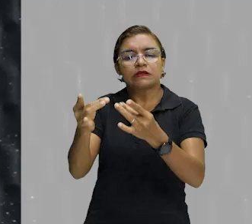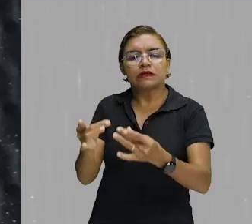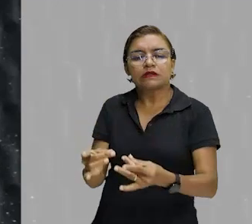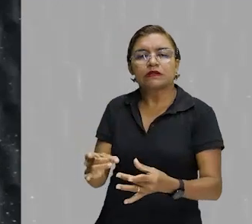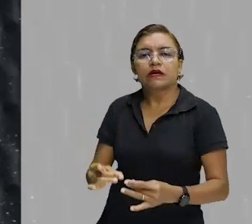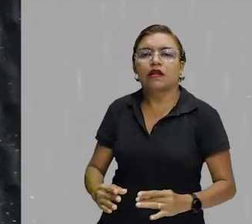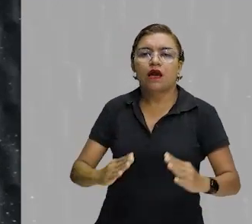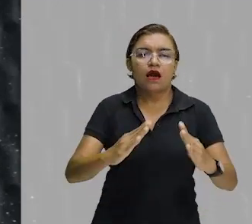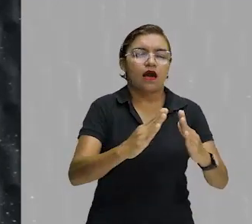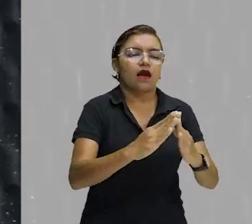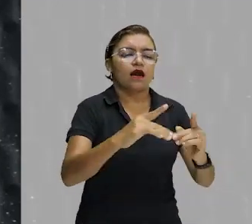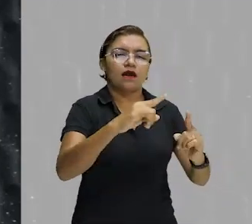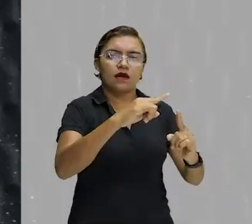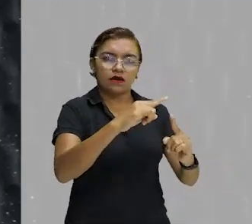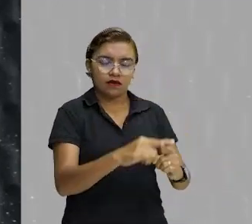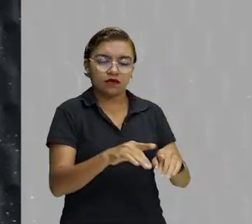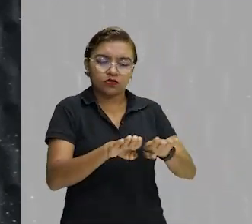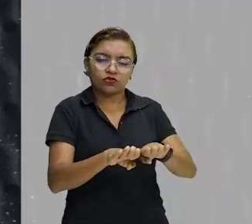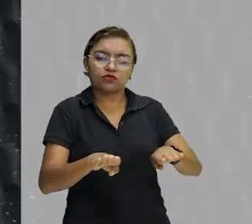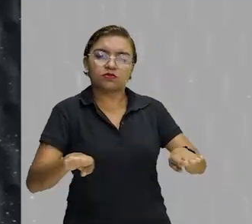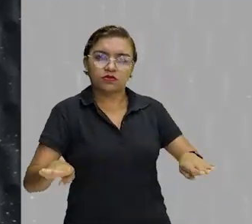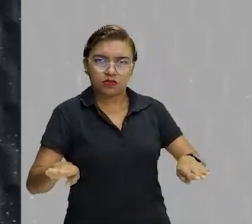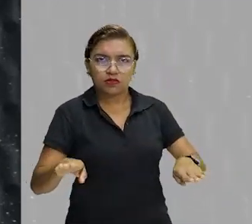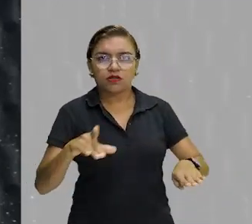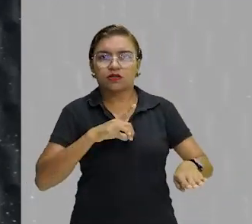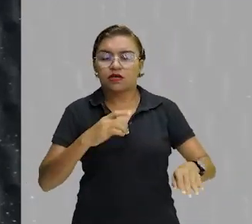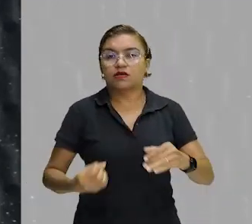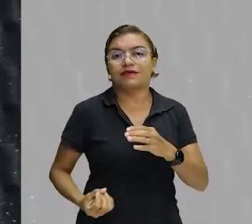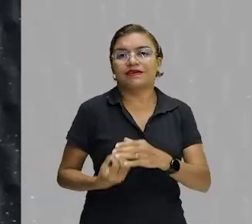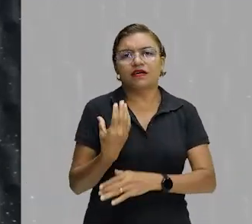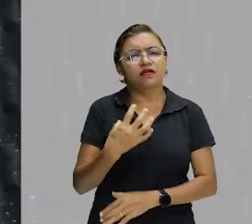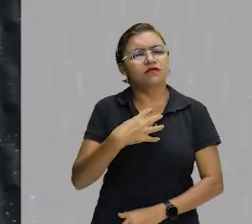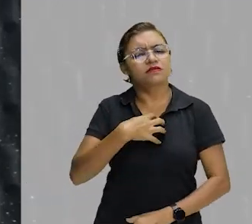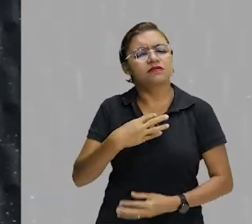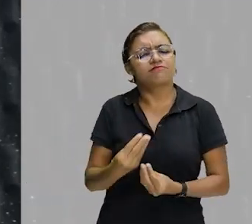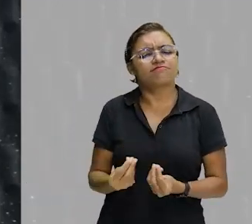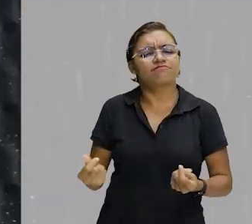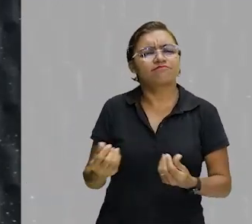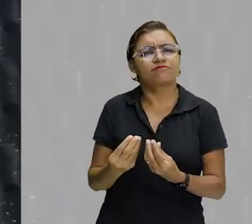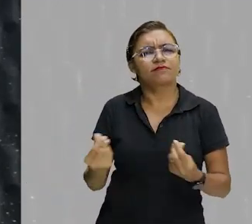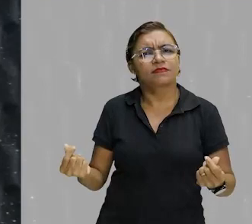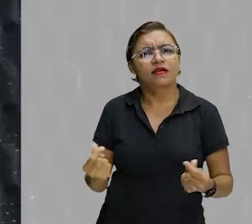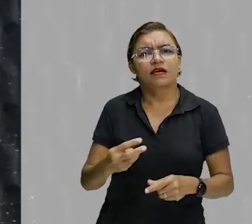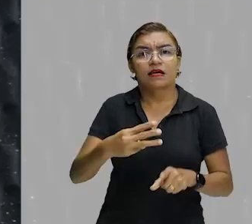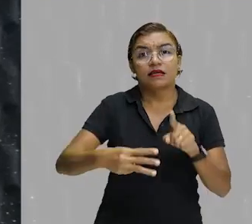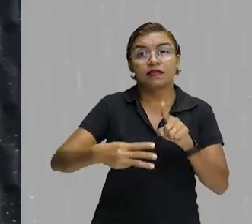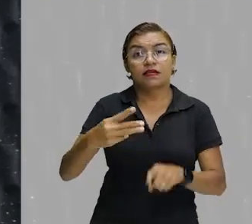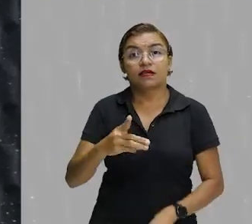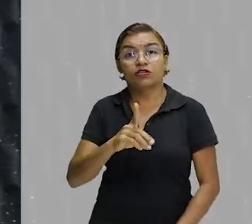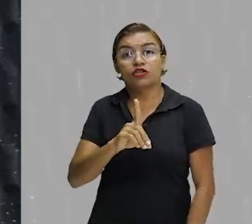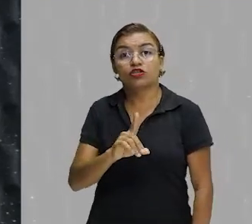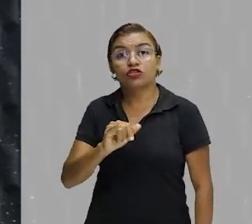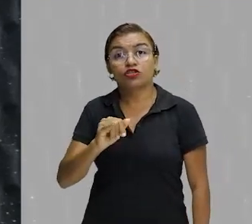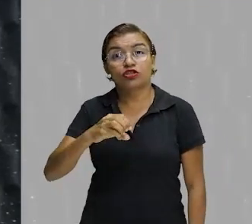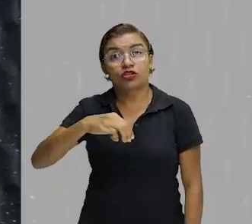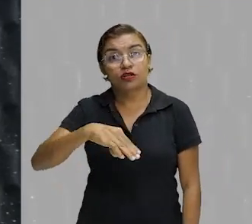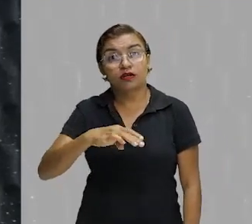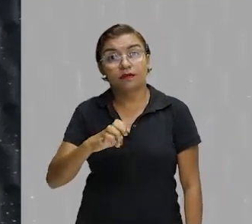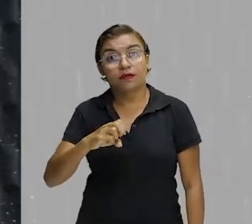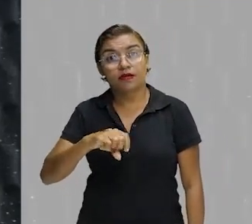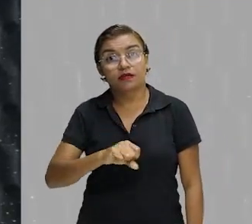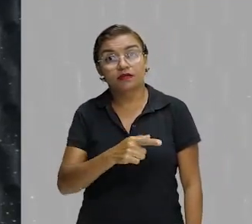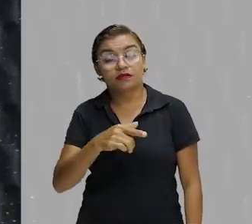numa dimensão plana, criando a sensação de que a igreja tem 3 dimensões. Ou seja, eu criar uma ilusão